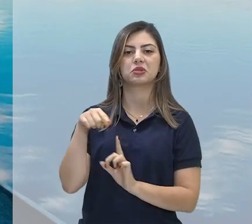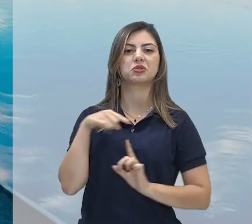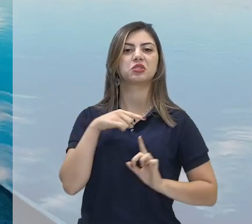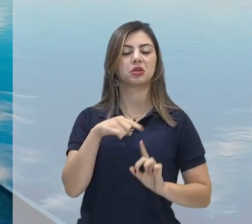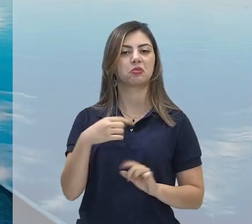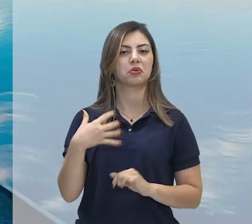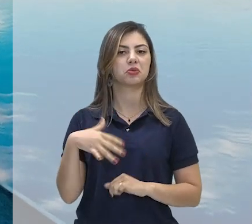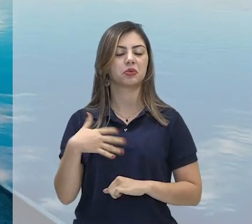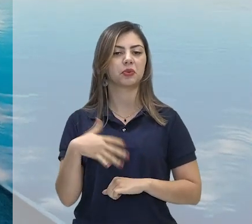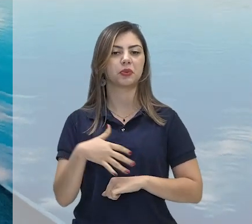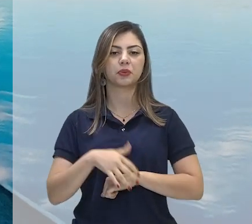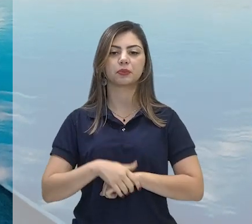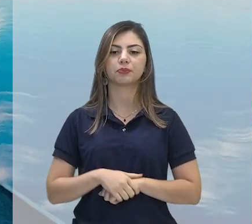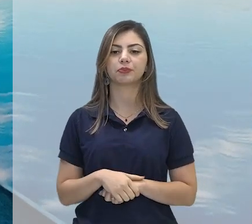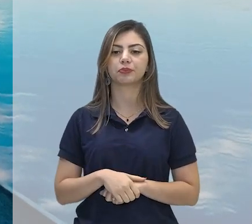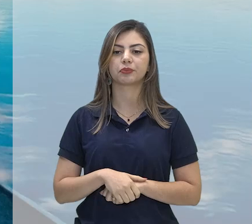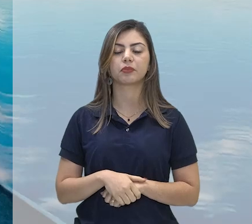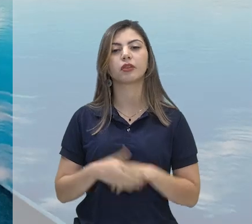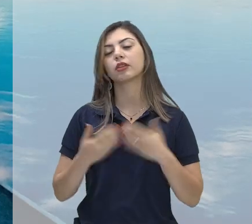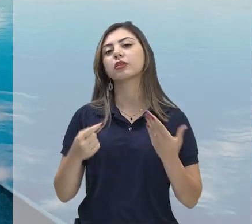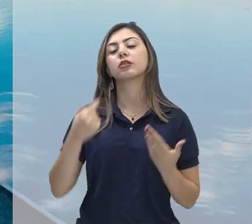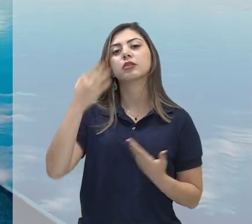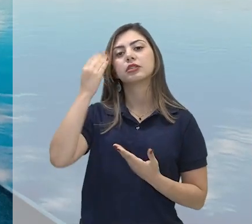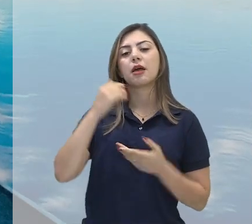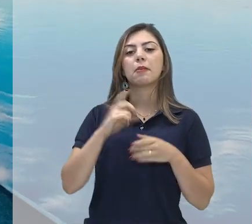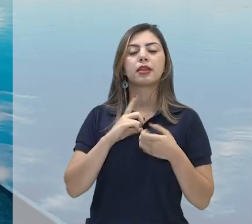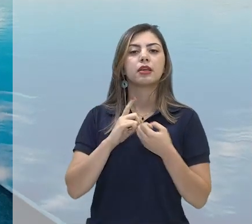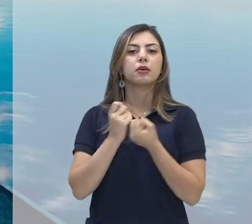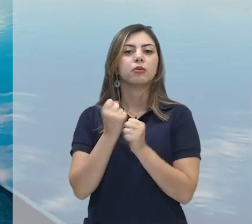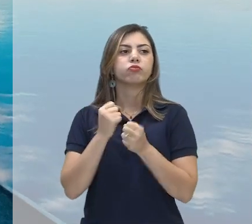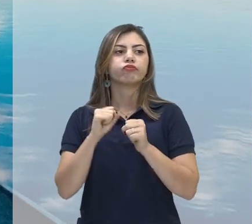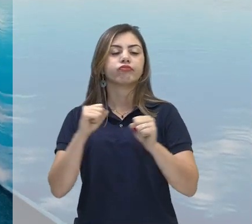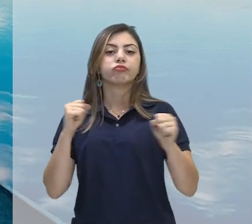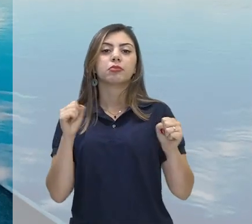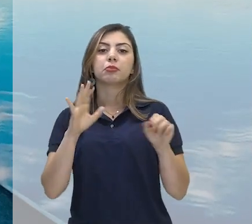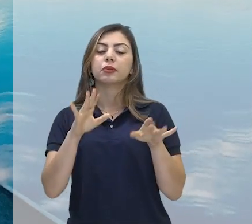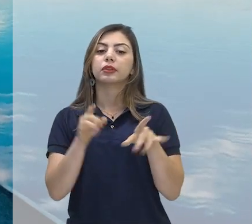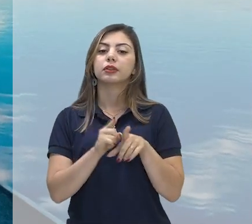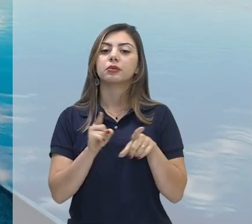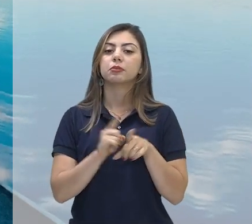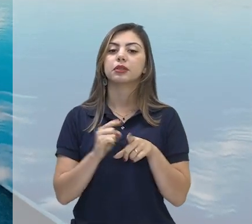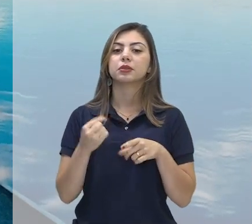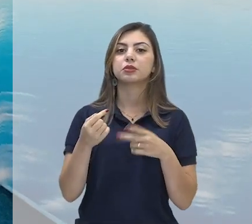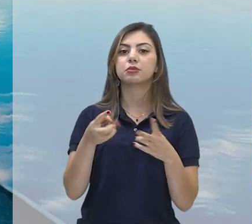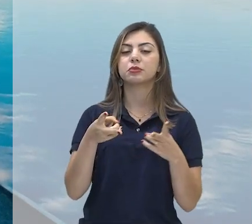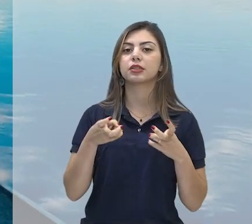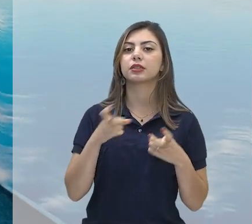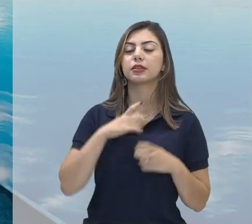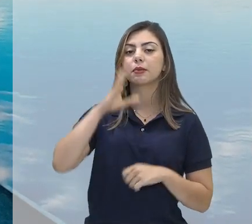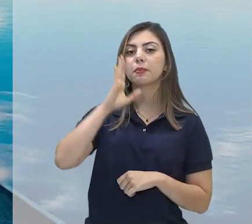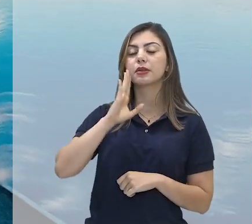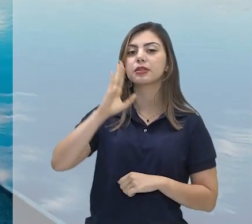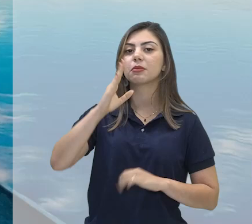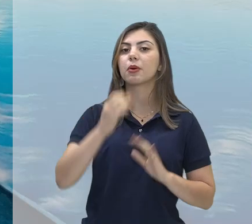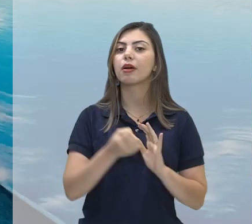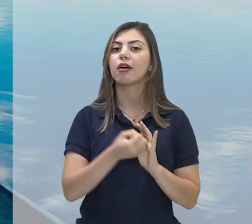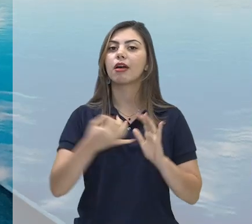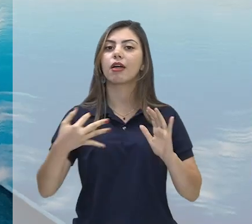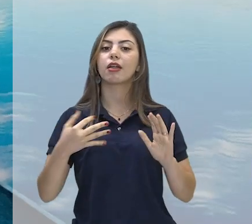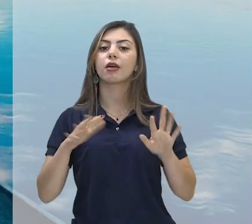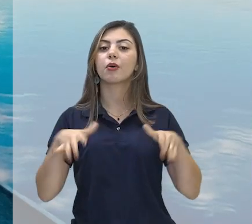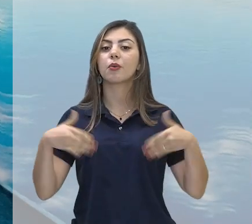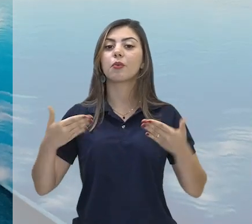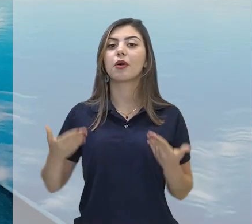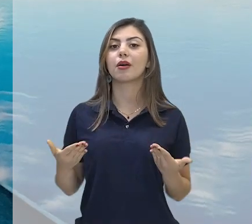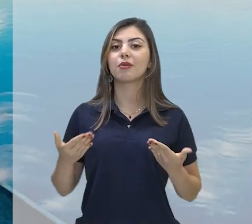Amazônia. Além do seu tamanho, a gente também pode destacar como uma das principais características a